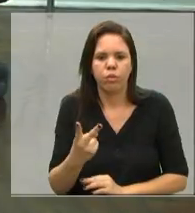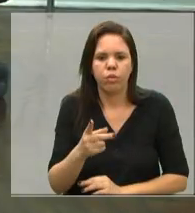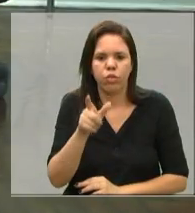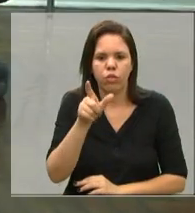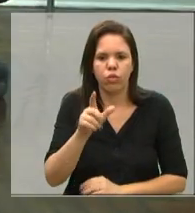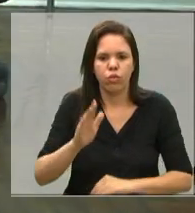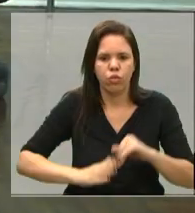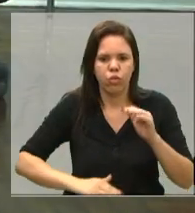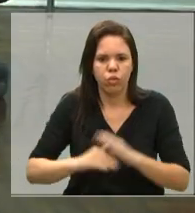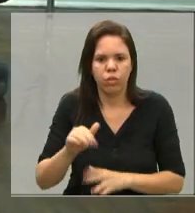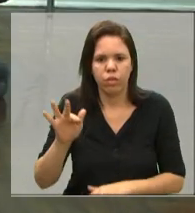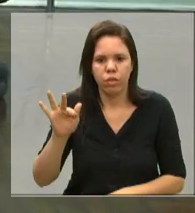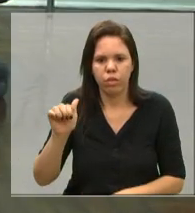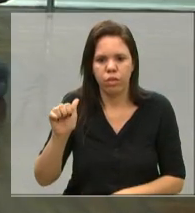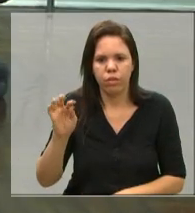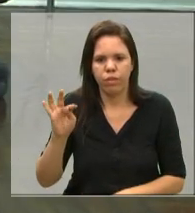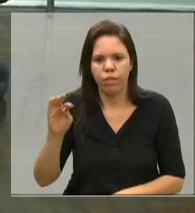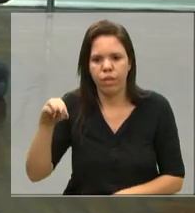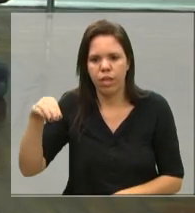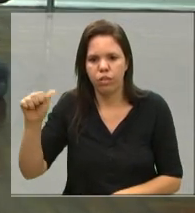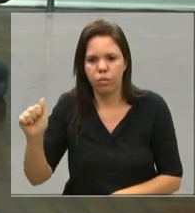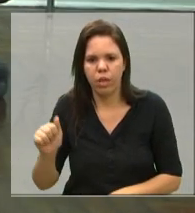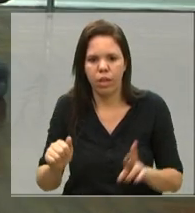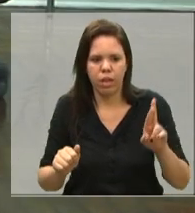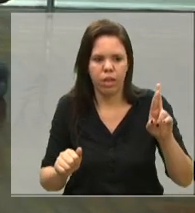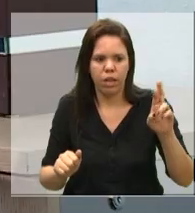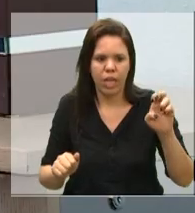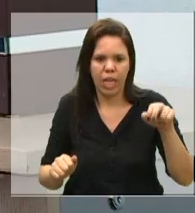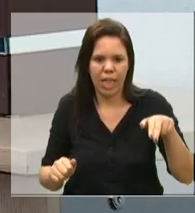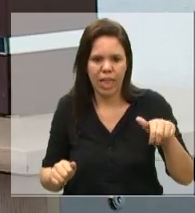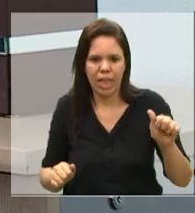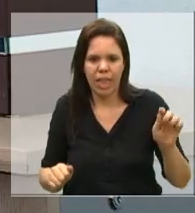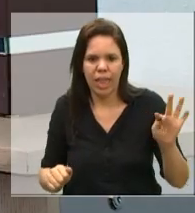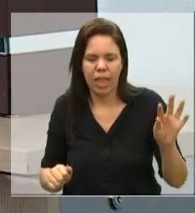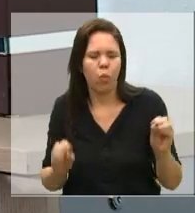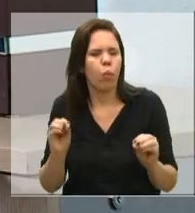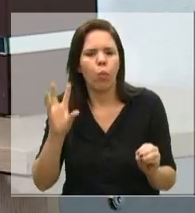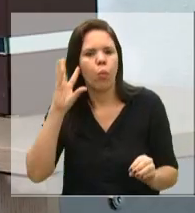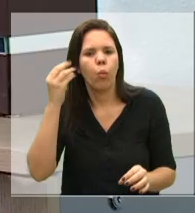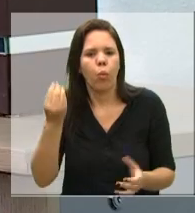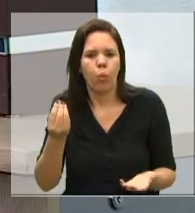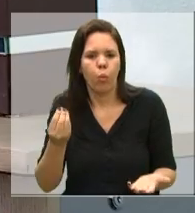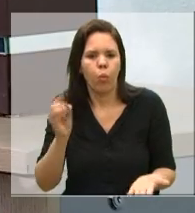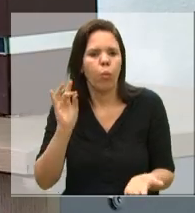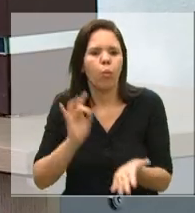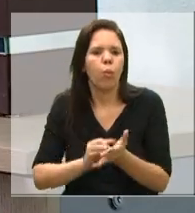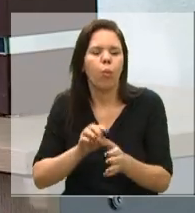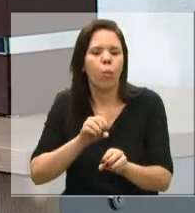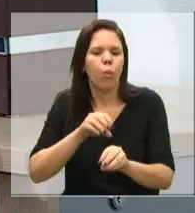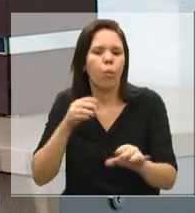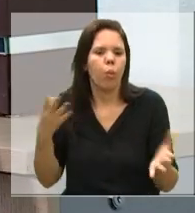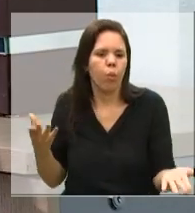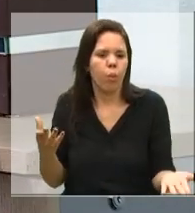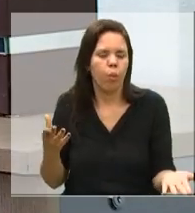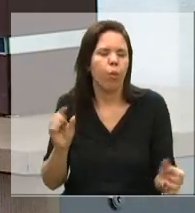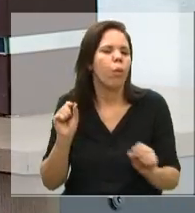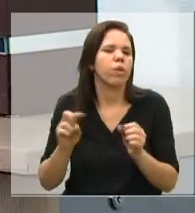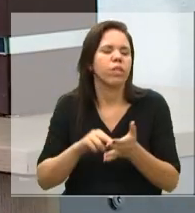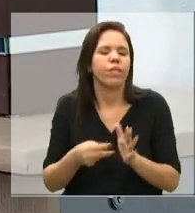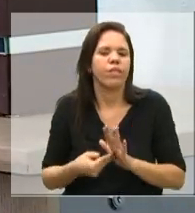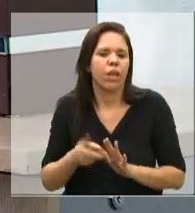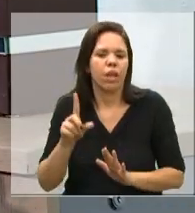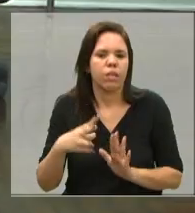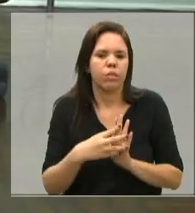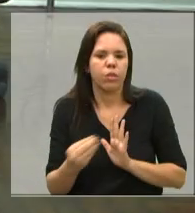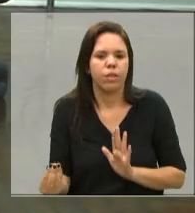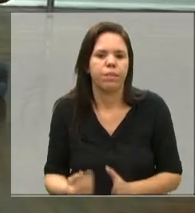especialistas, a Fátima e o Renato, tudo bem? Para a gente entender o que é realmente o EAD, o ensino à distância, que modelo